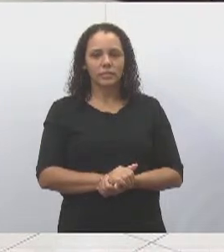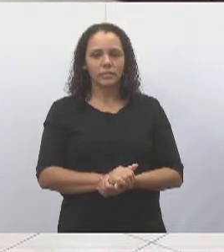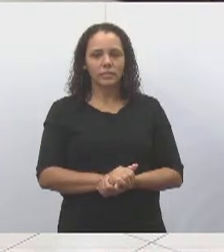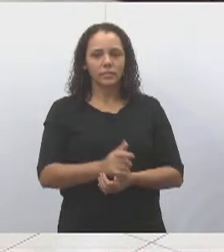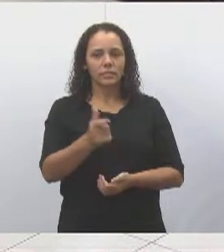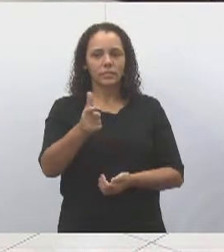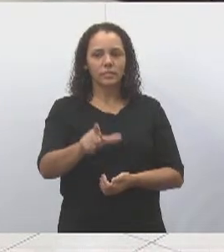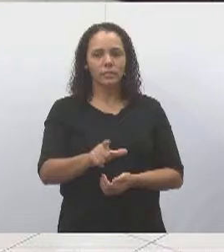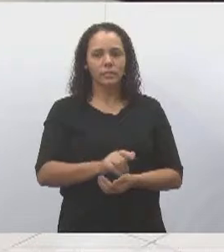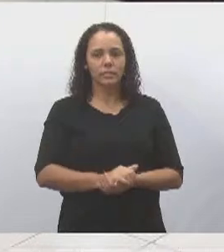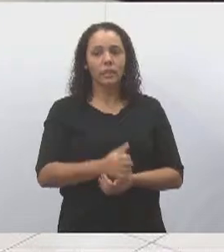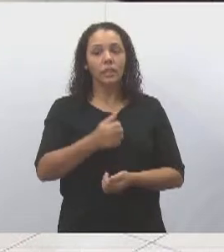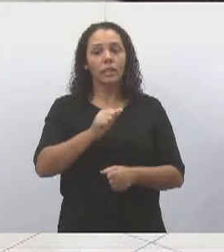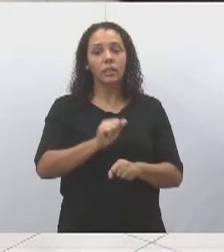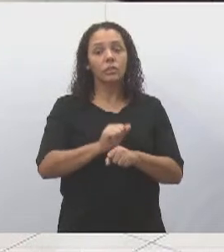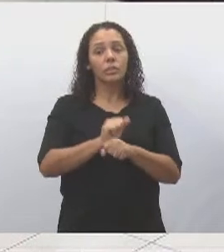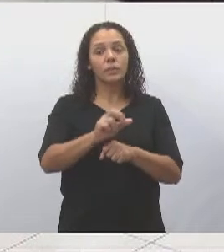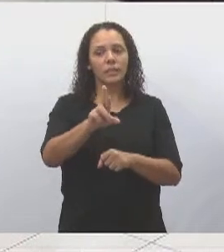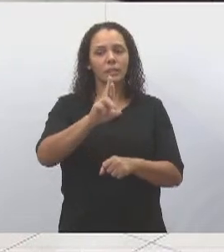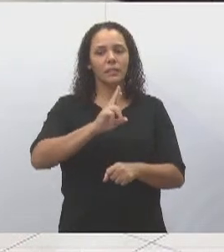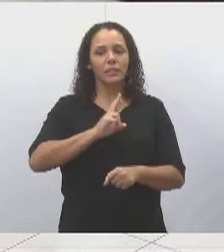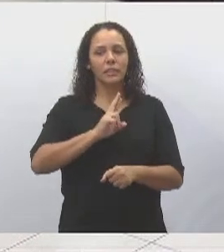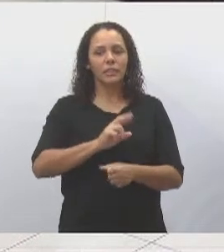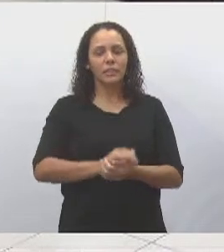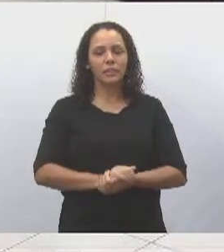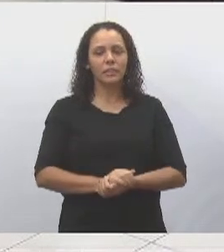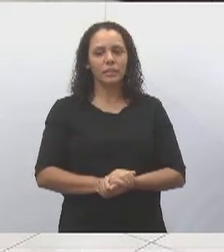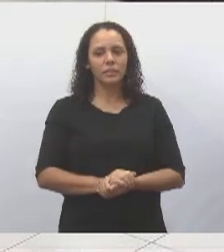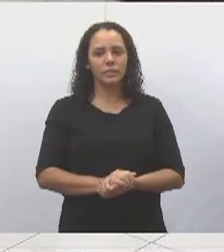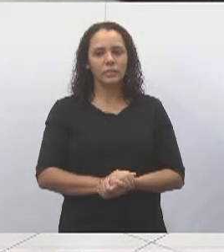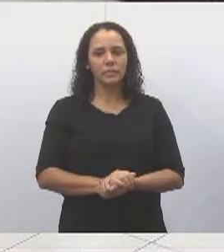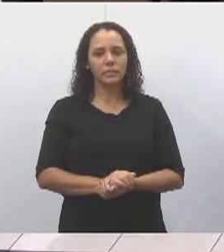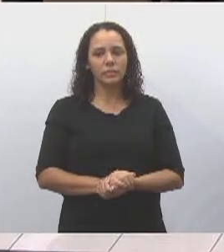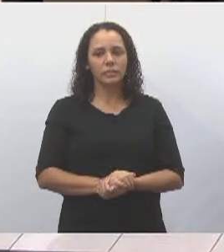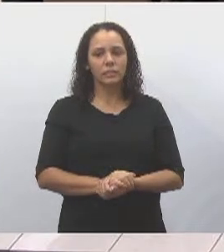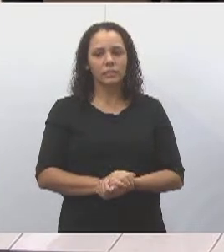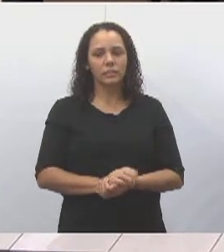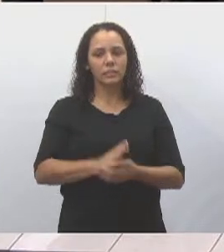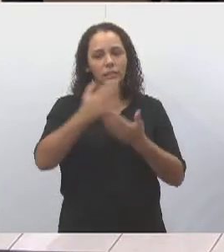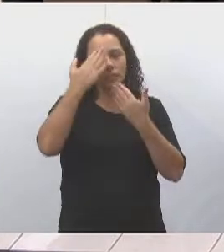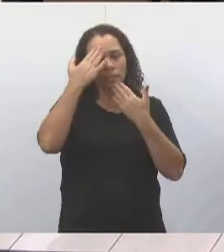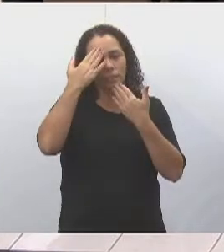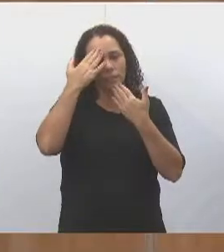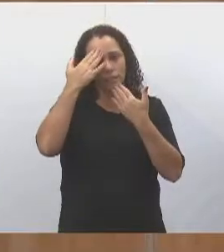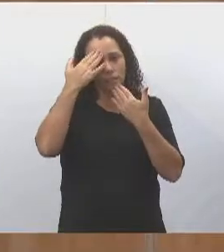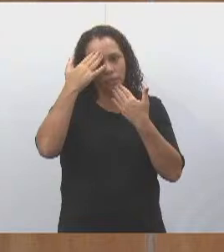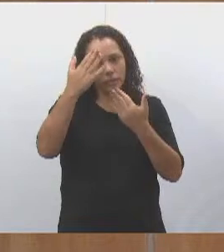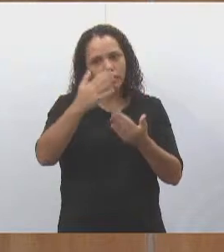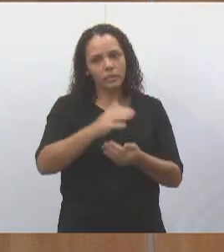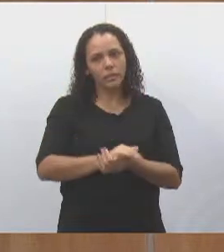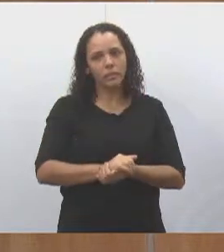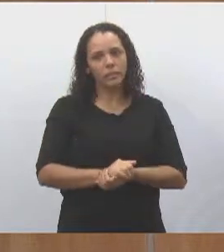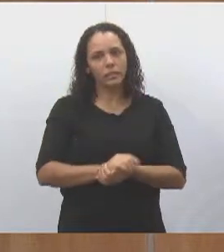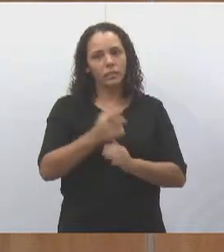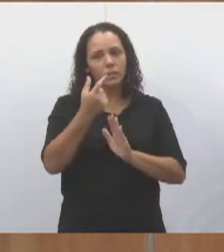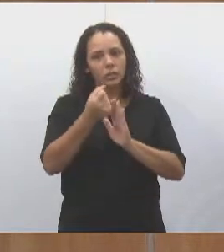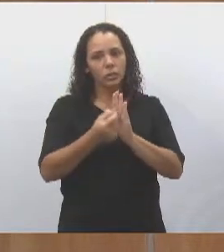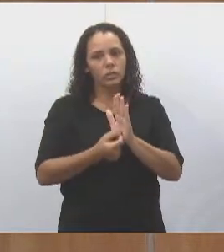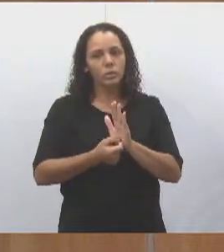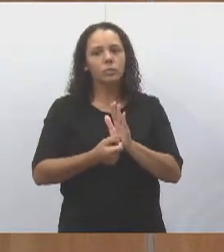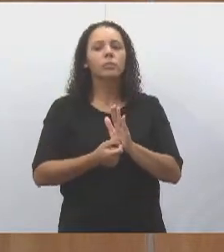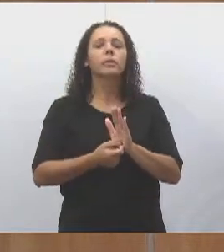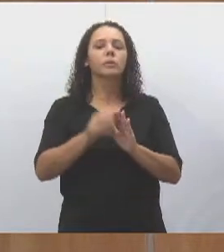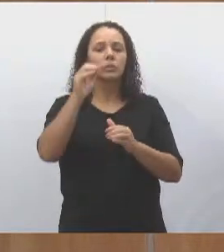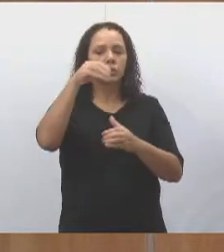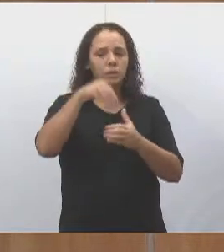Estou esperando a resposta. Agradecer a contribuição. O orçamento está previsto a questão da fase 2 do esgoto